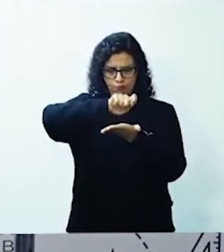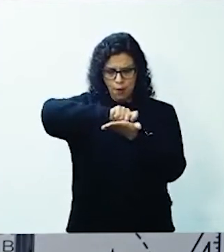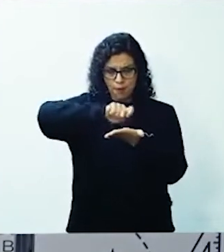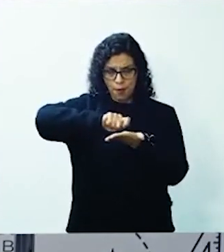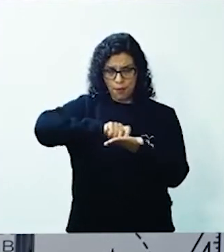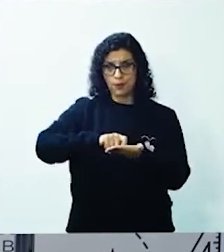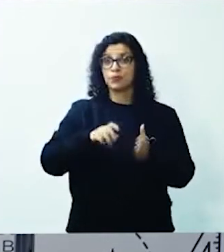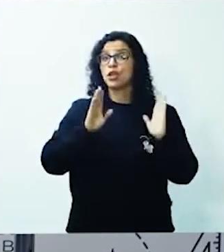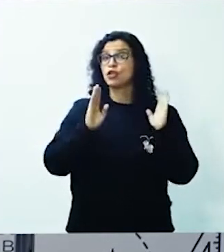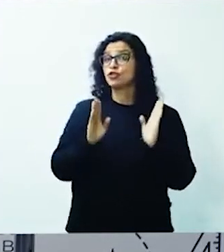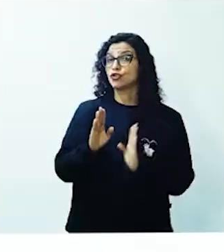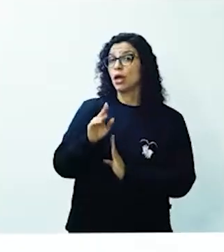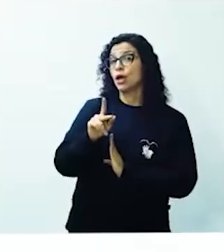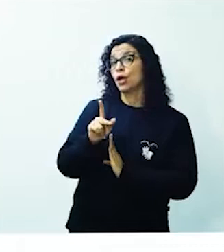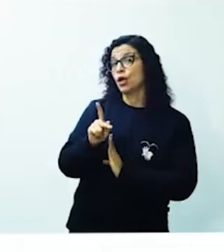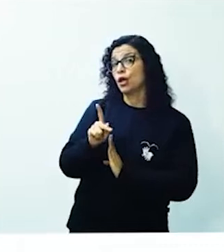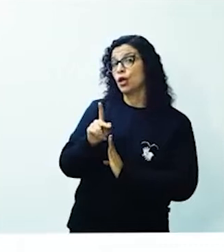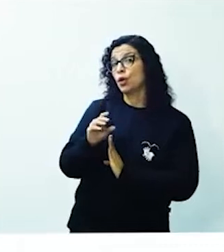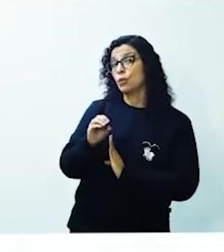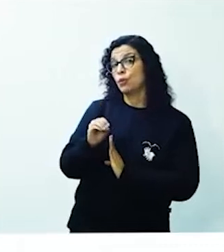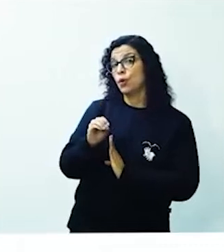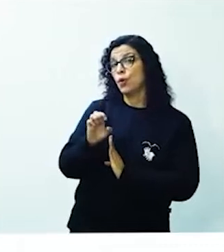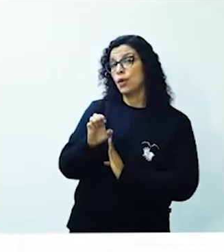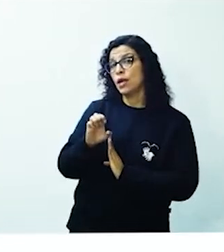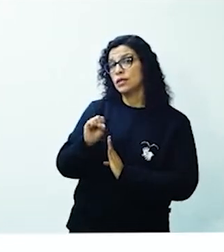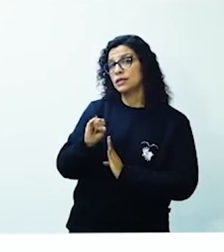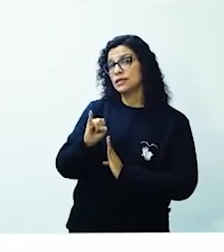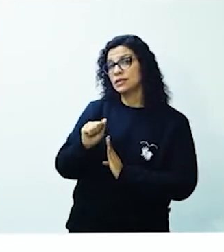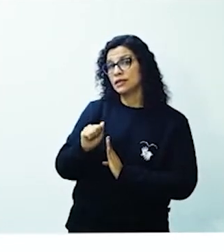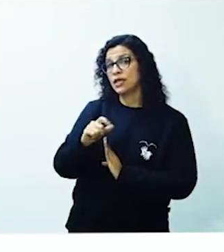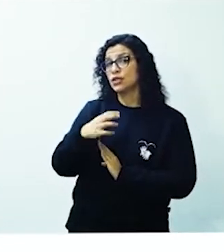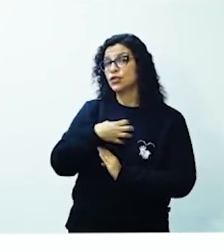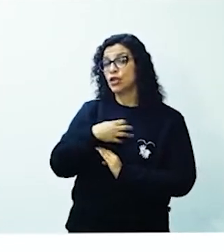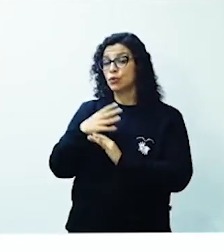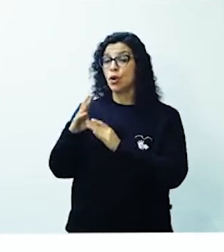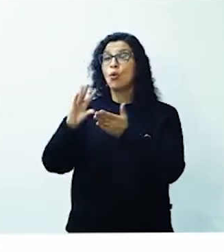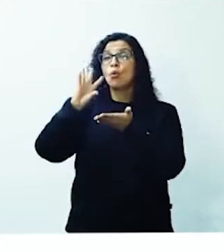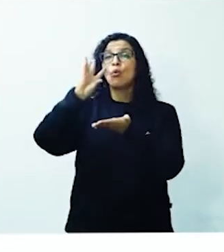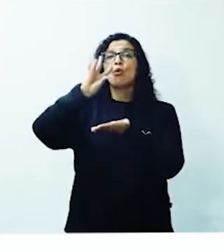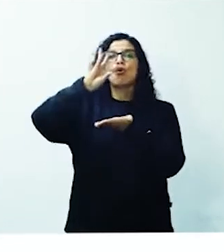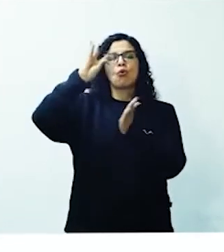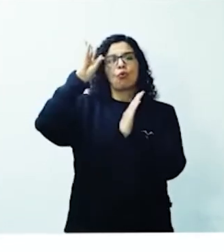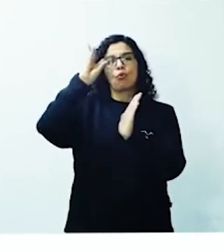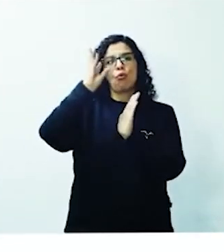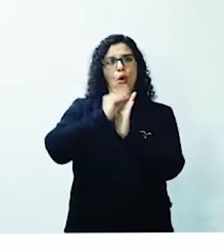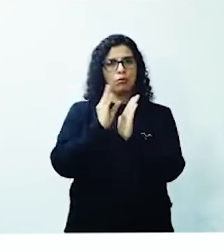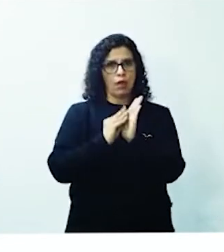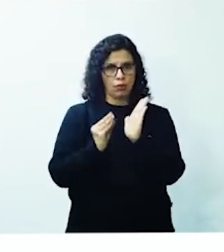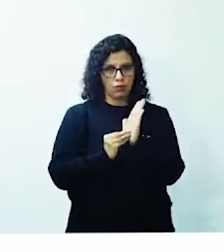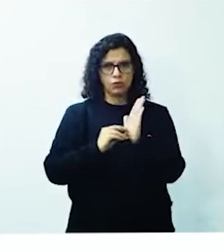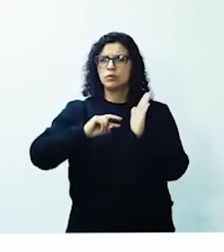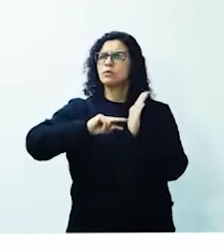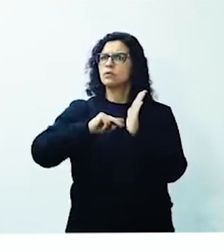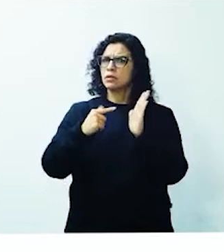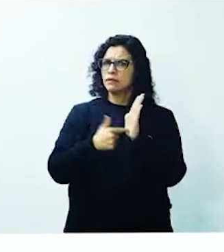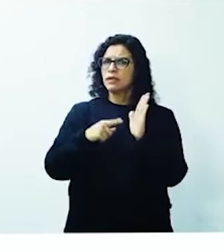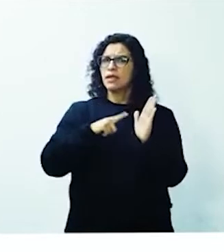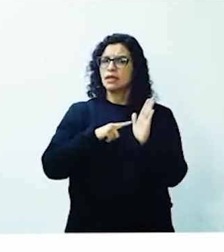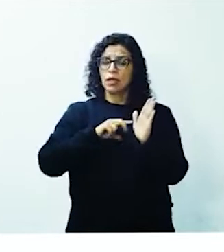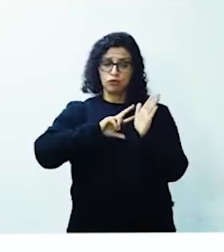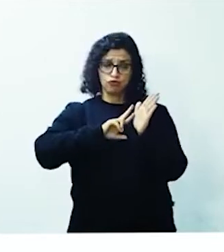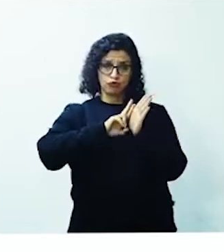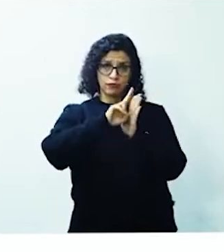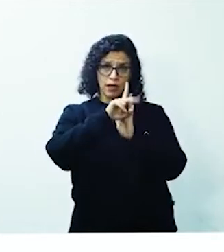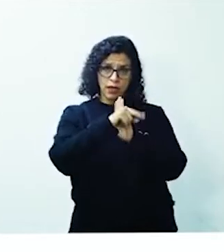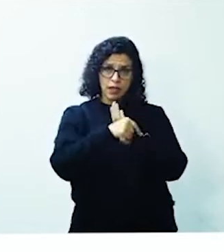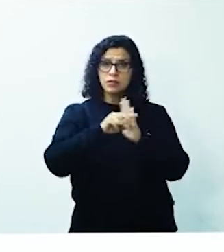Já a poesia, olha só, a poesia é o conteúdo caracterizado pela